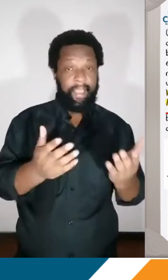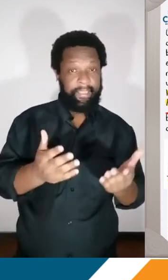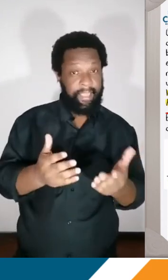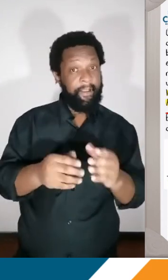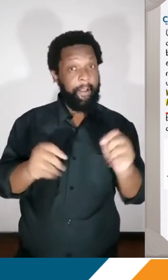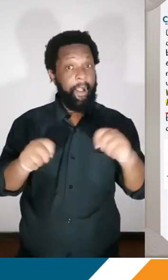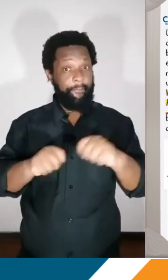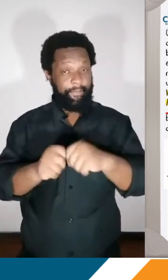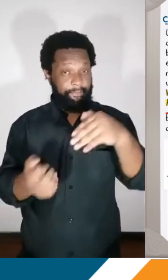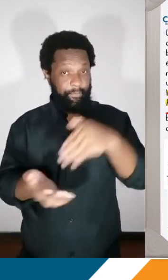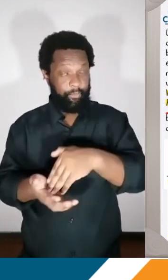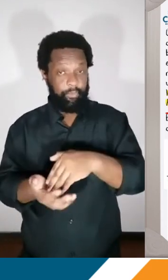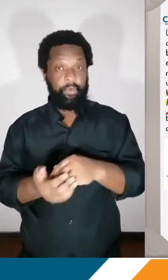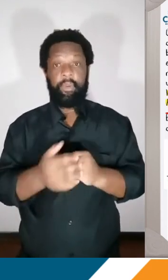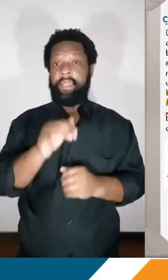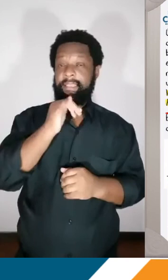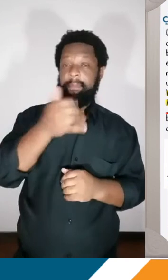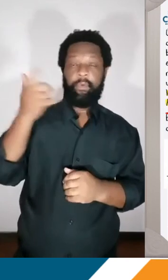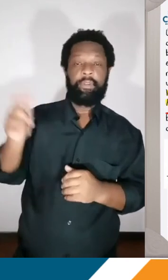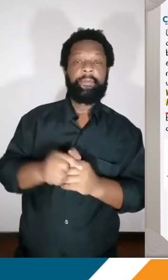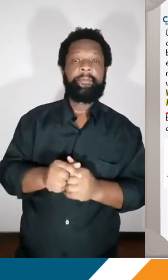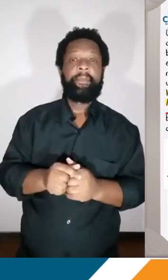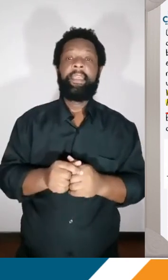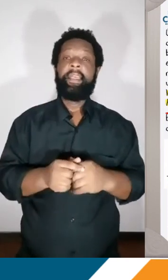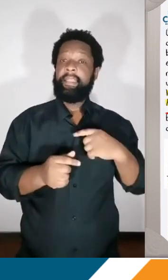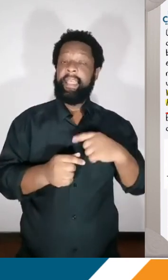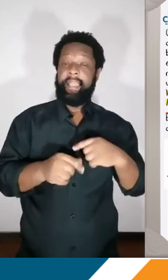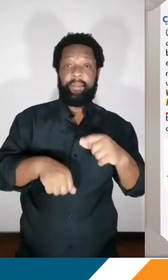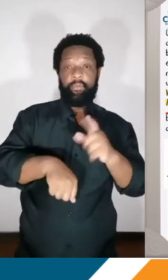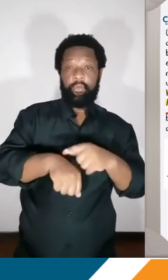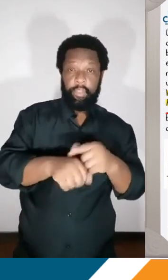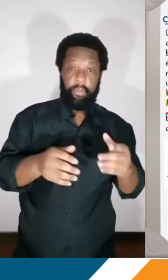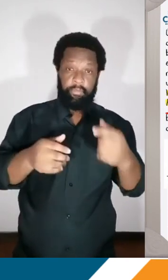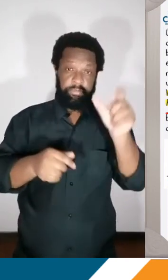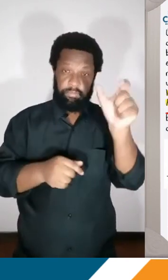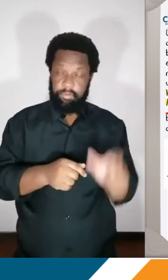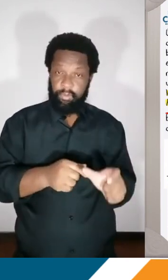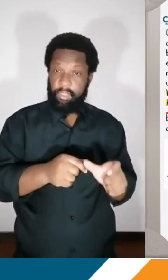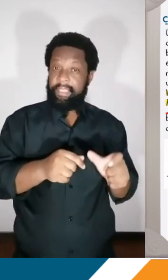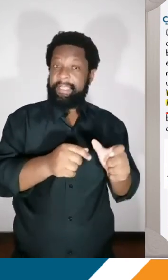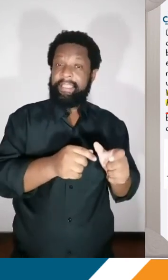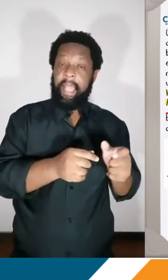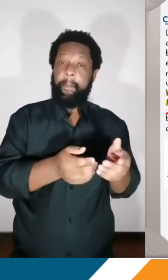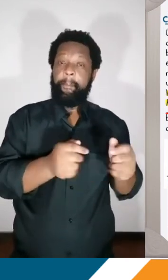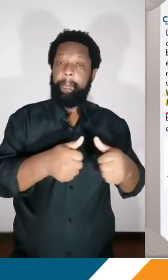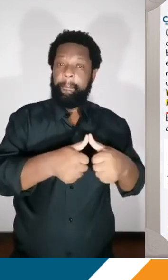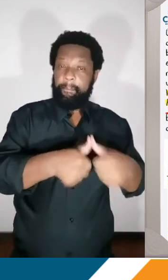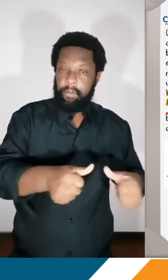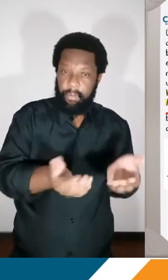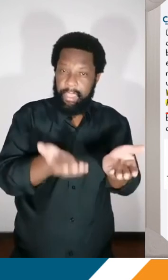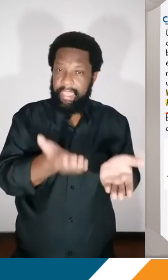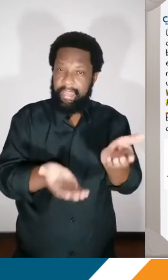para finalizar, ó, no outro momento, né, a partir do momento que esse corpo ele sai da posição